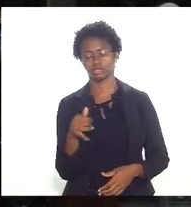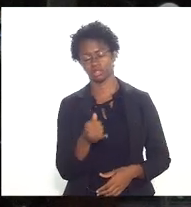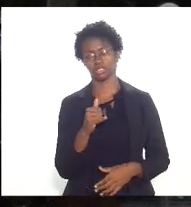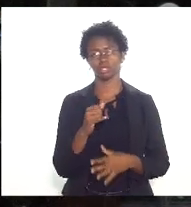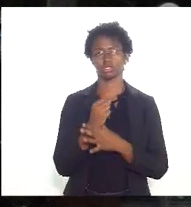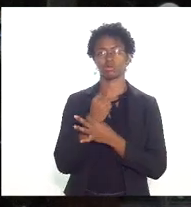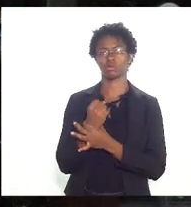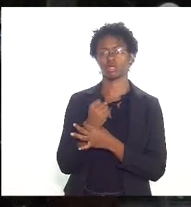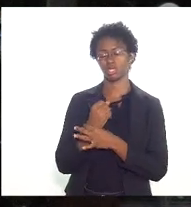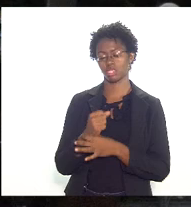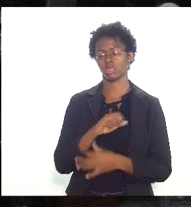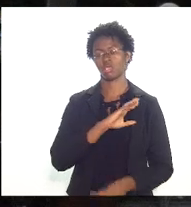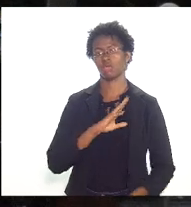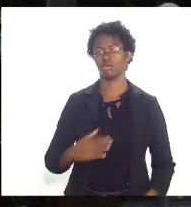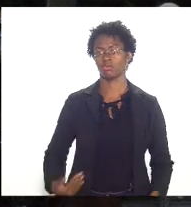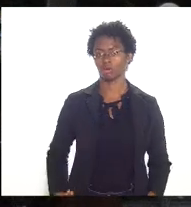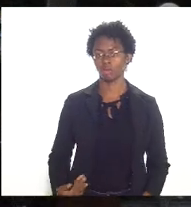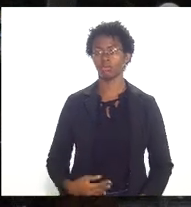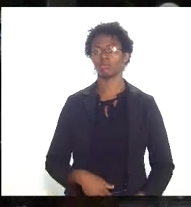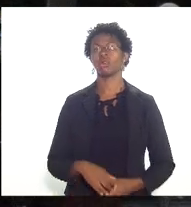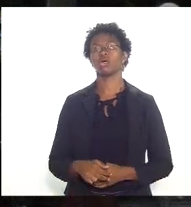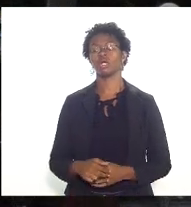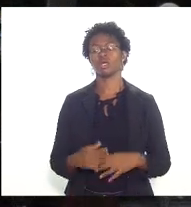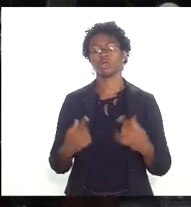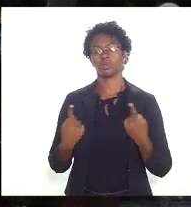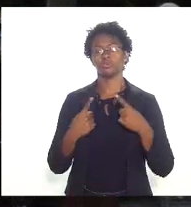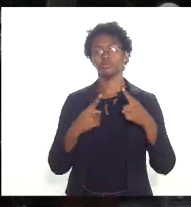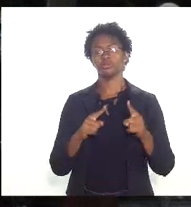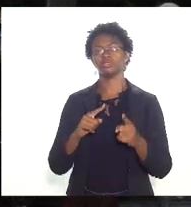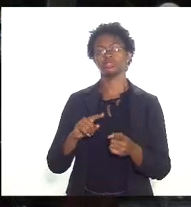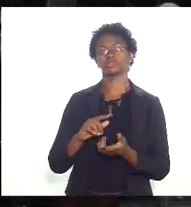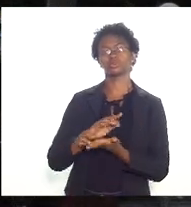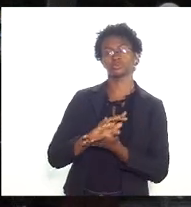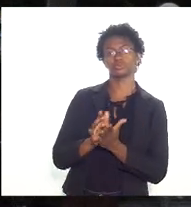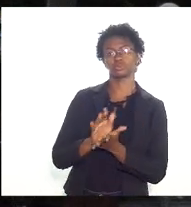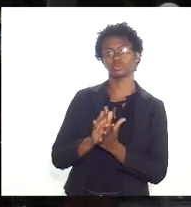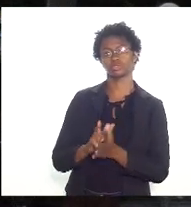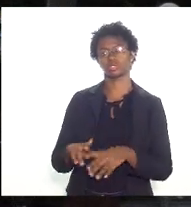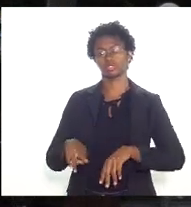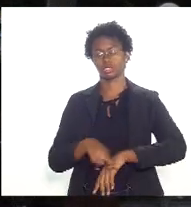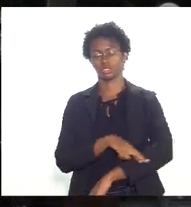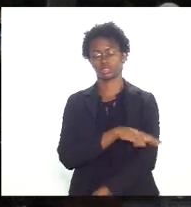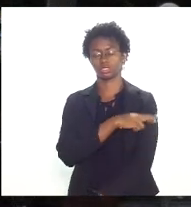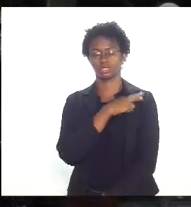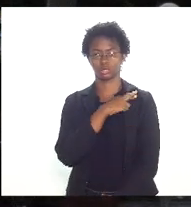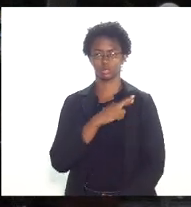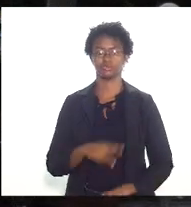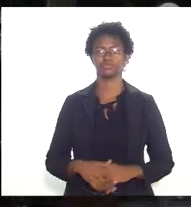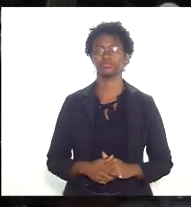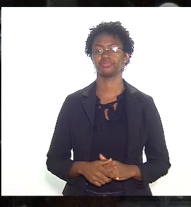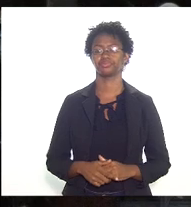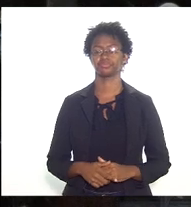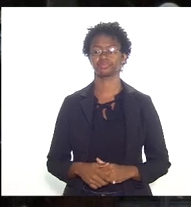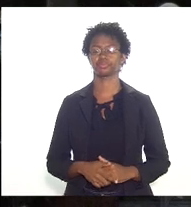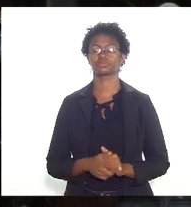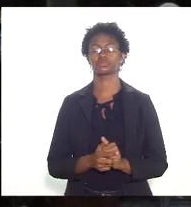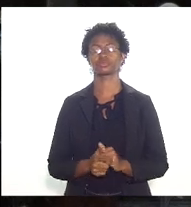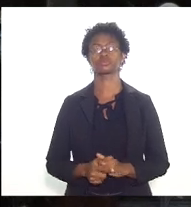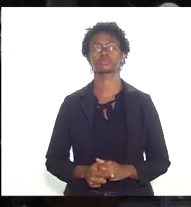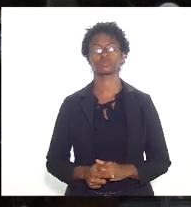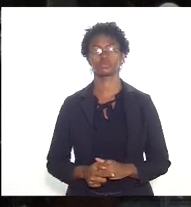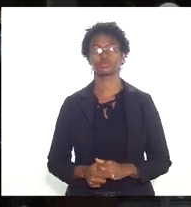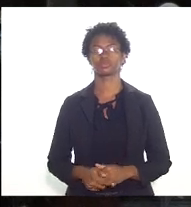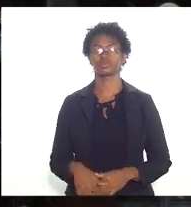Pública ação de polícia combate à discriminação de raça cor etnia religião e procedência procedência nacional para emitir parecer pela